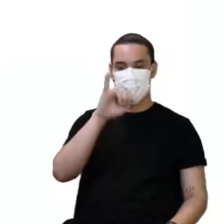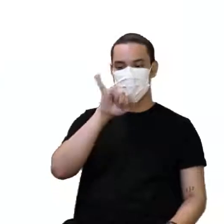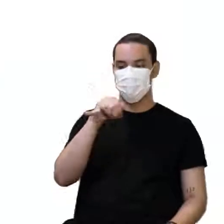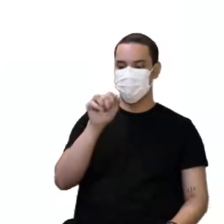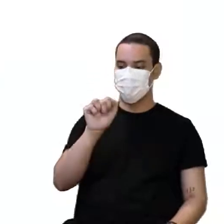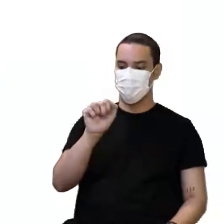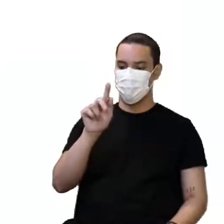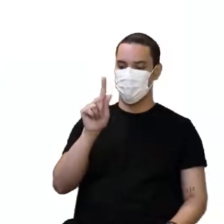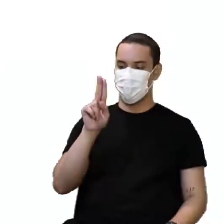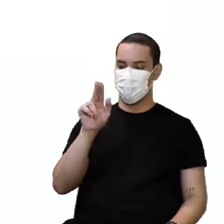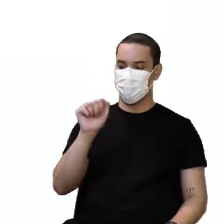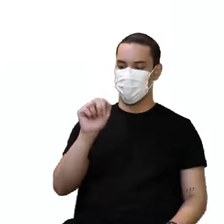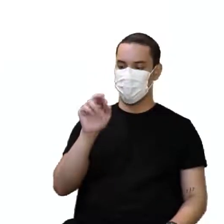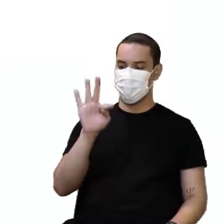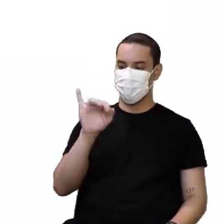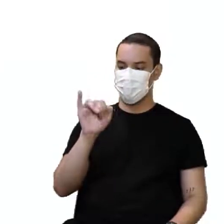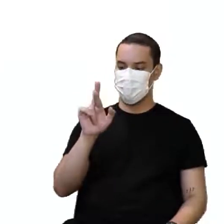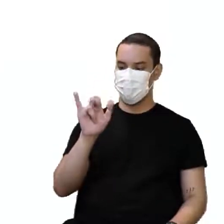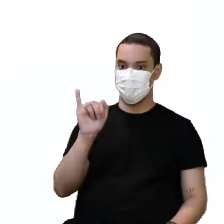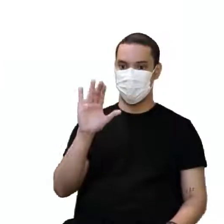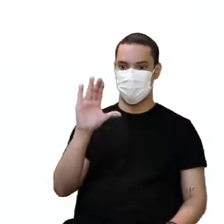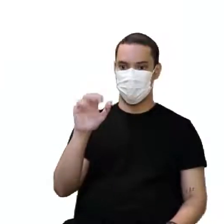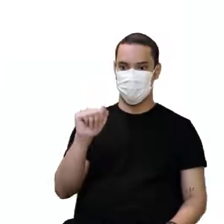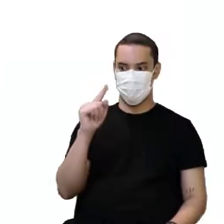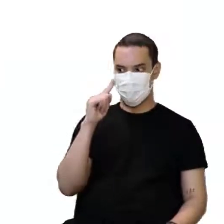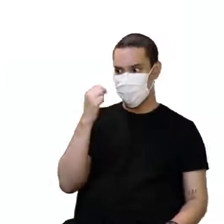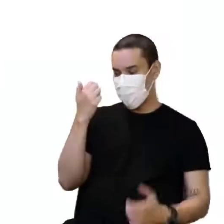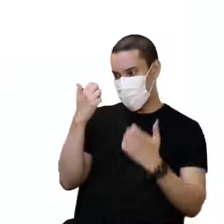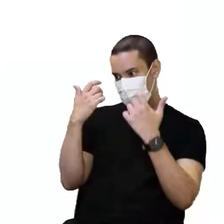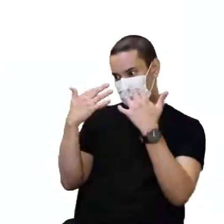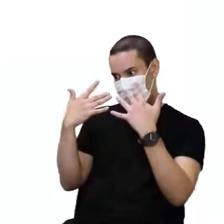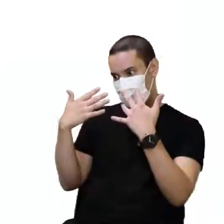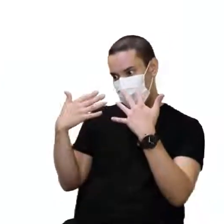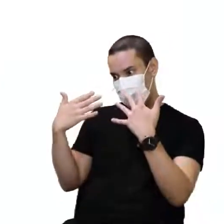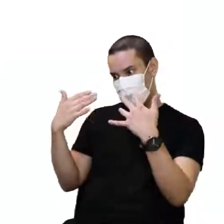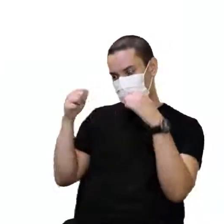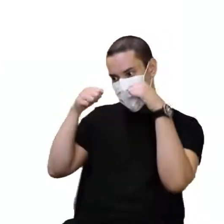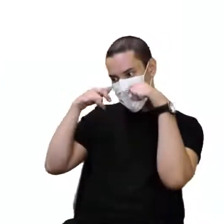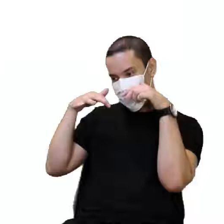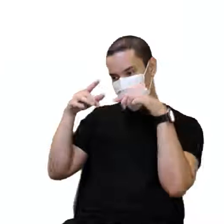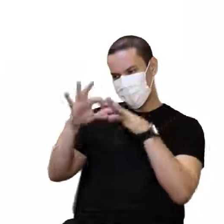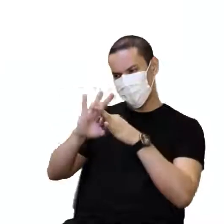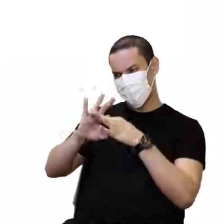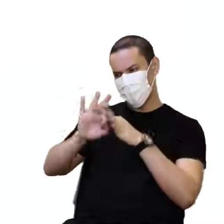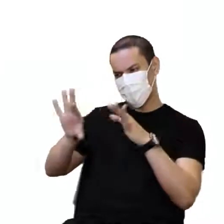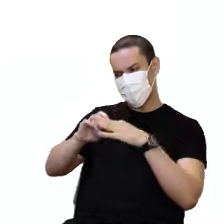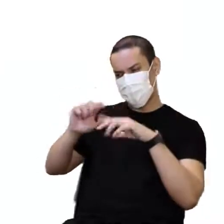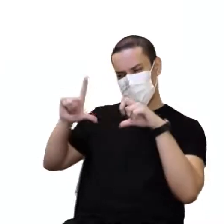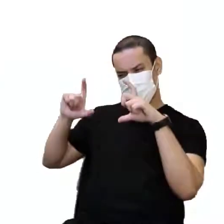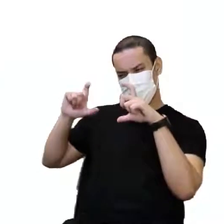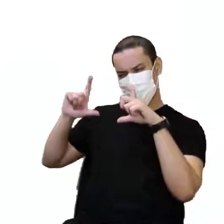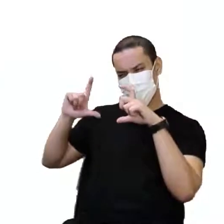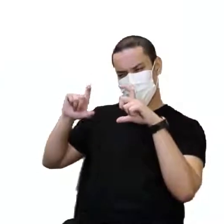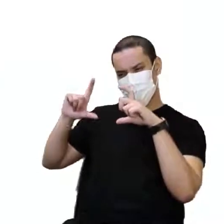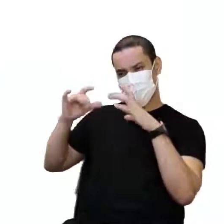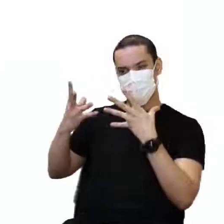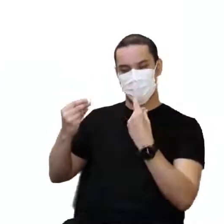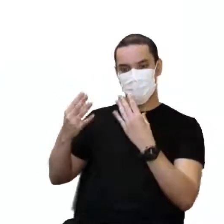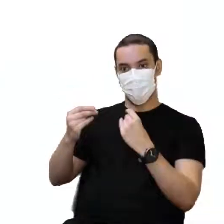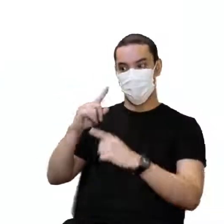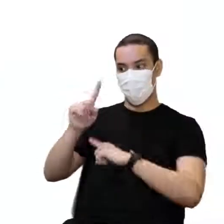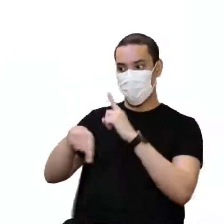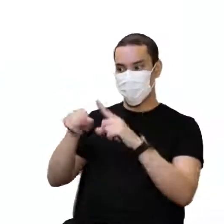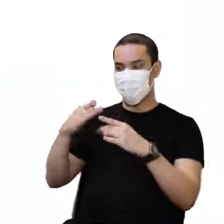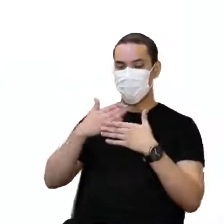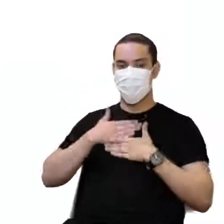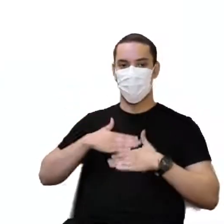linda, dormindo no meio da trilha. E a gente ficou ali encantada, deixou ela à vontade, tiramos fotos. E aí, quando ela